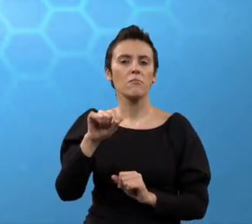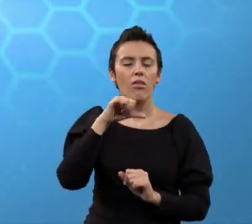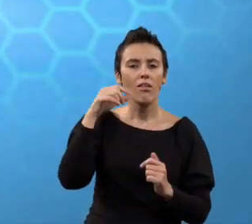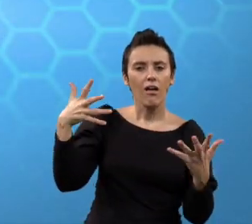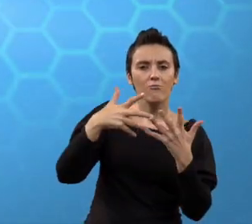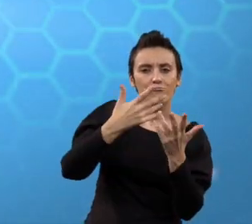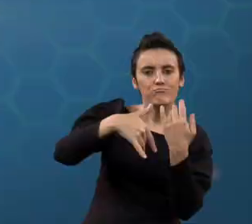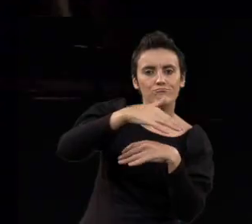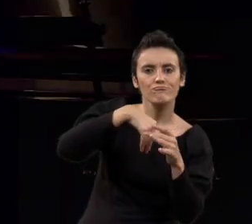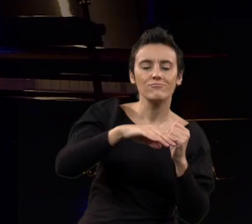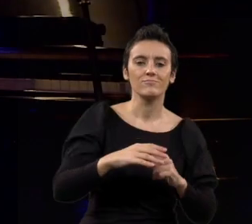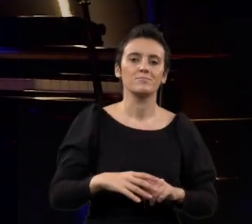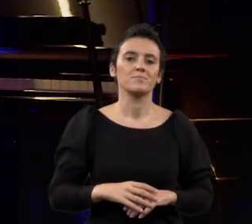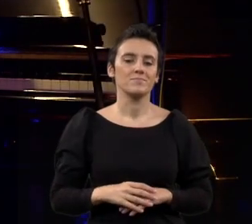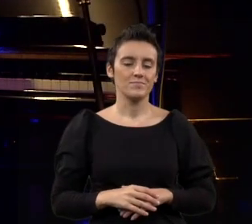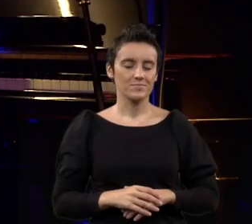conjugações.